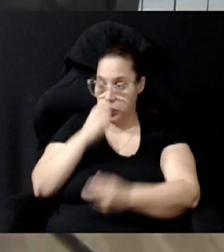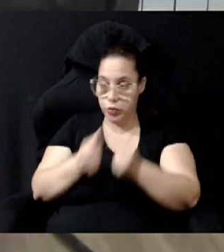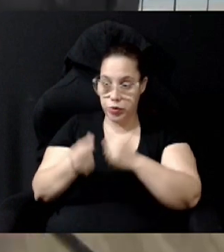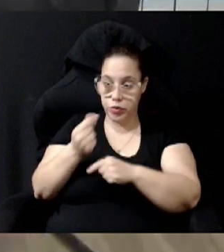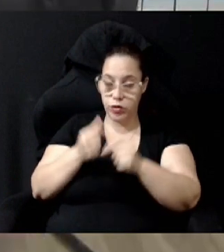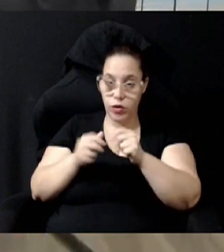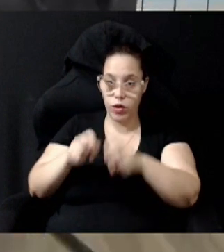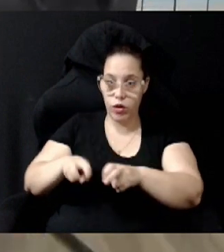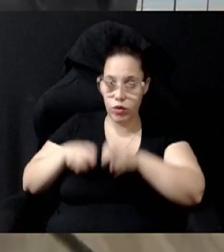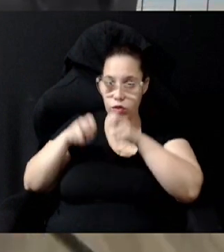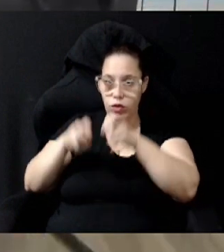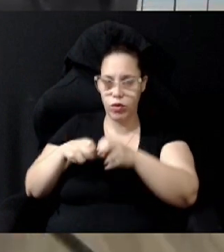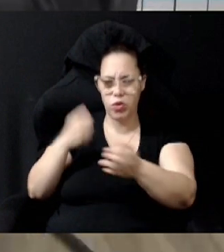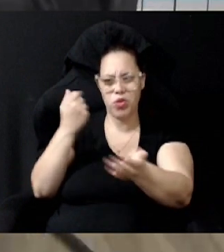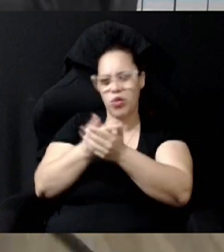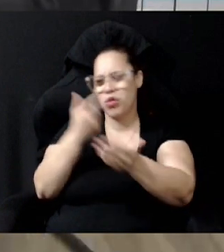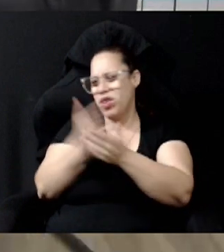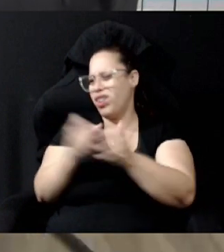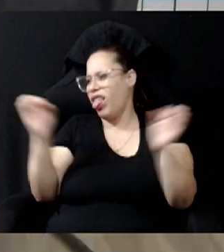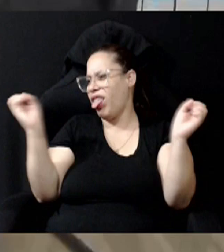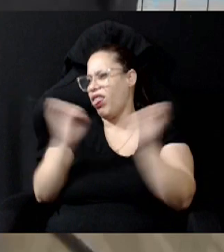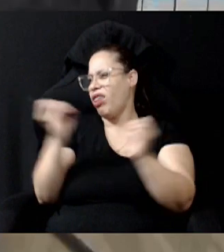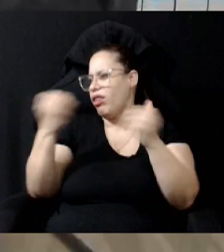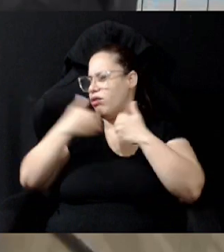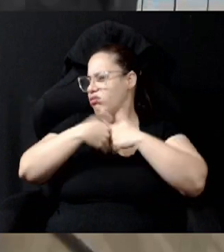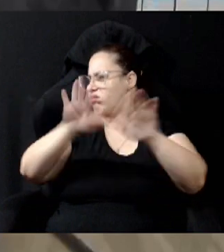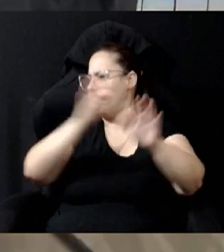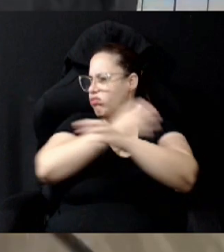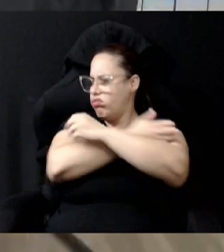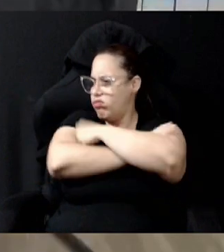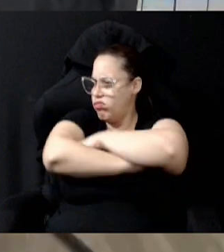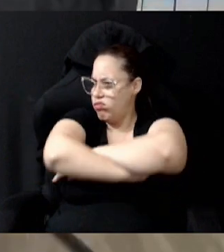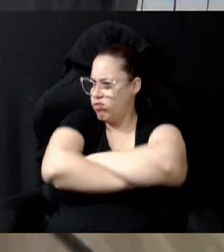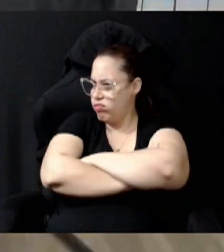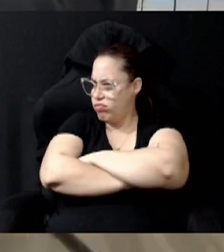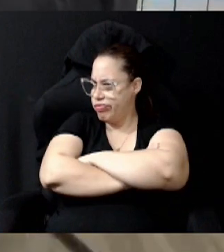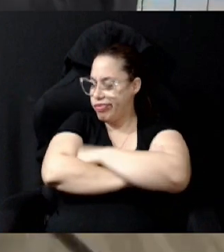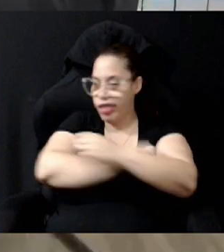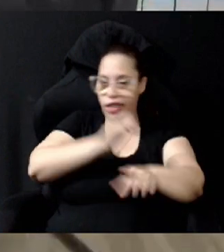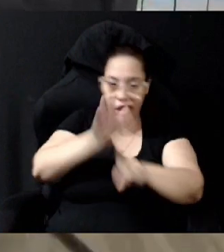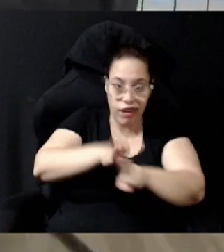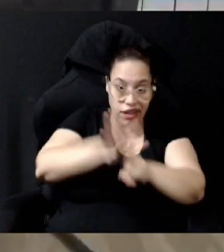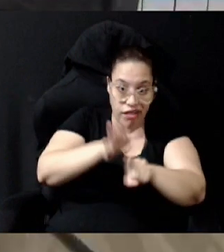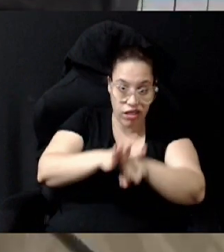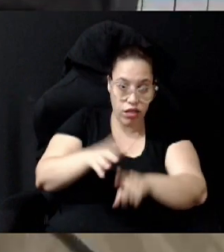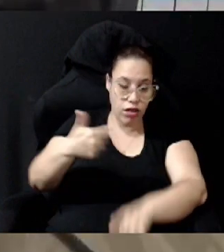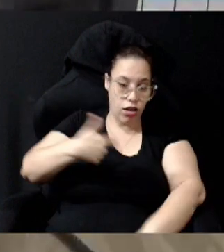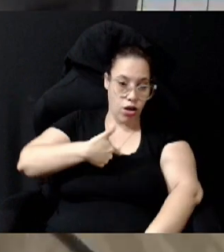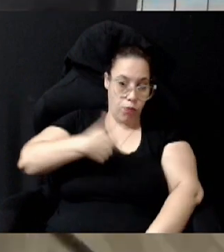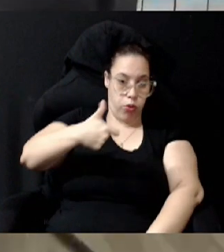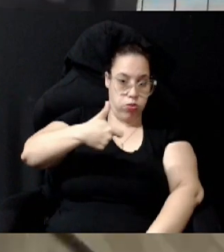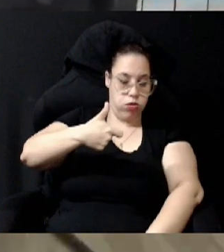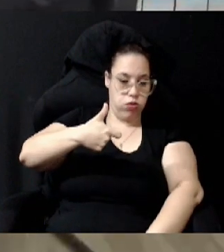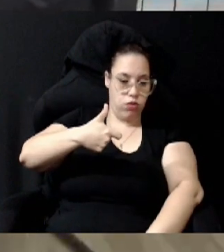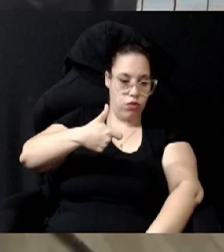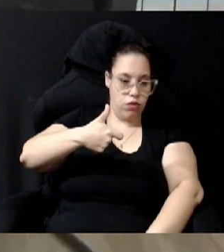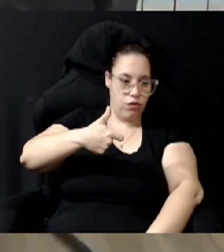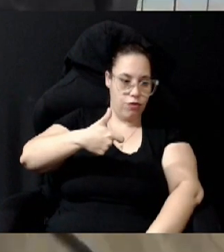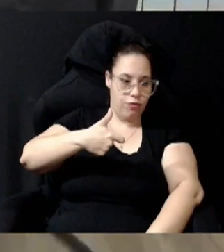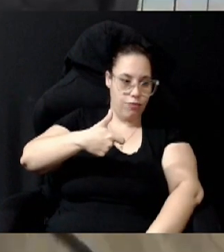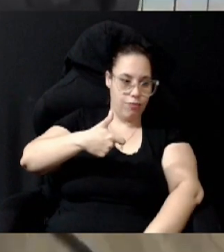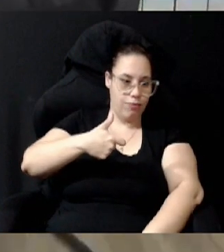vou vender nada. A pressão foi tão grande que ele deu um tiro no peito, adiou por 10 anos a Revolução de